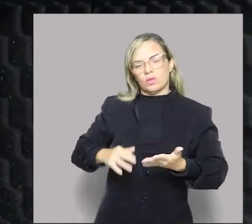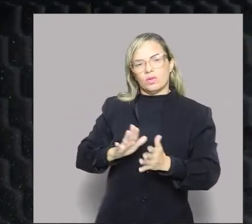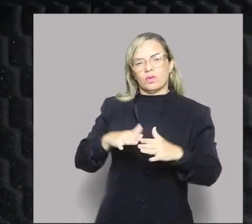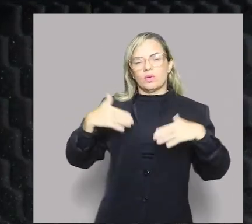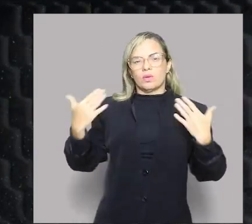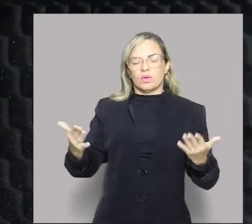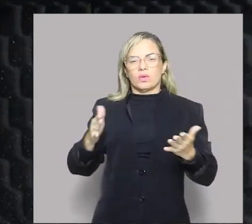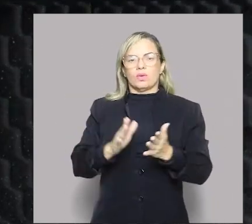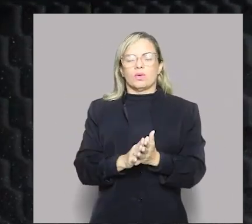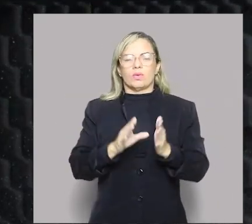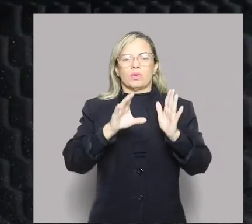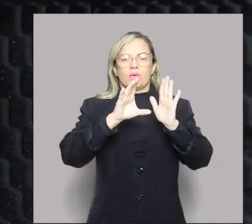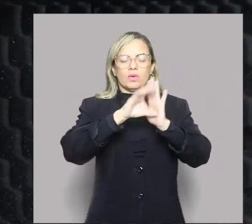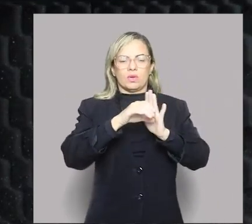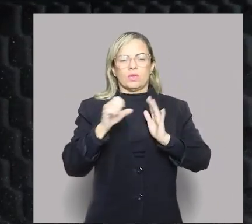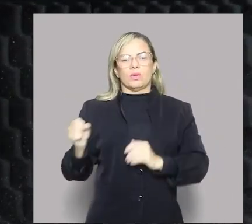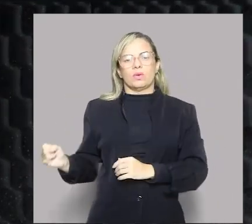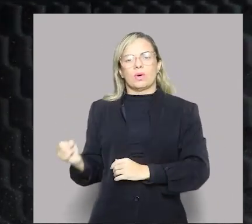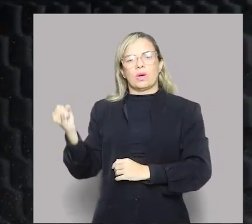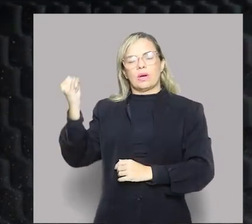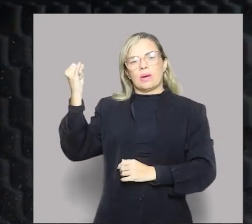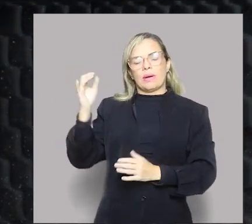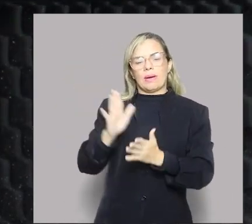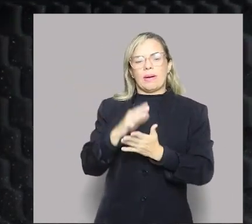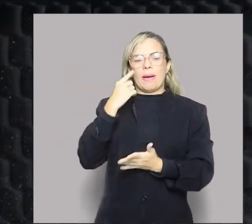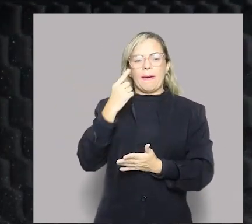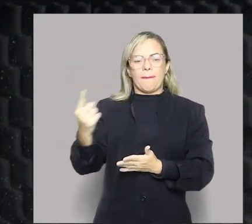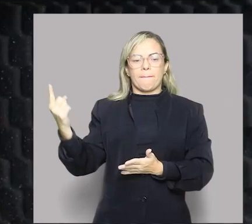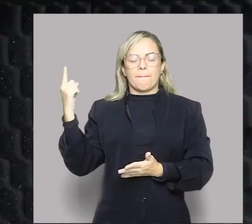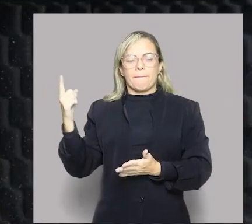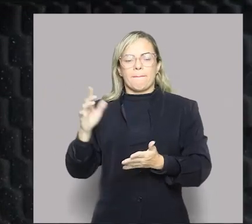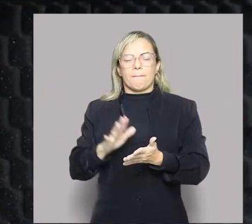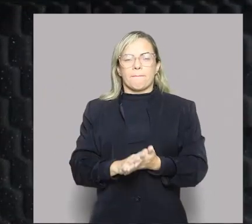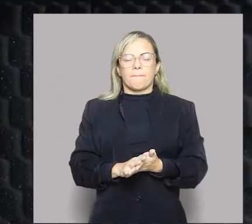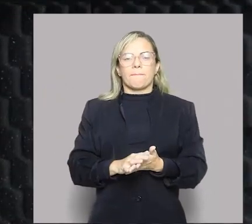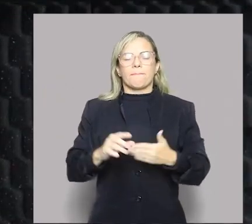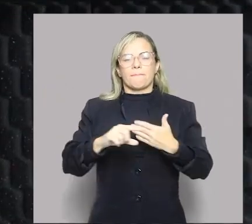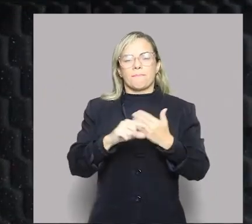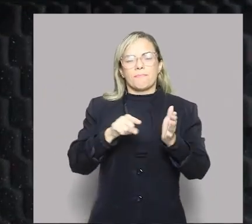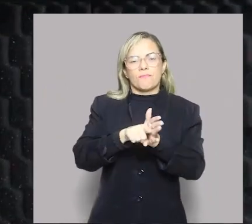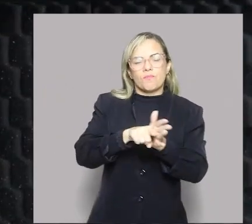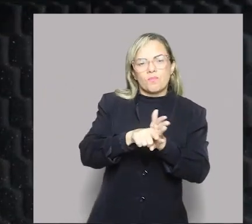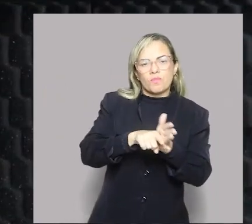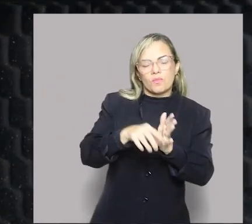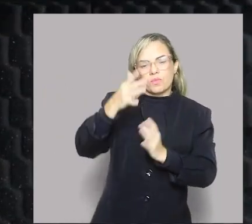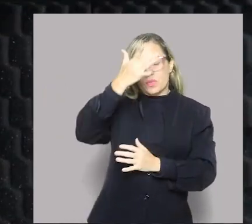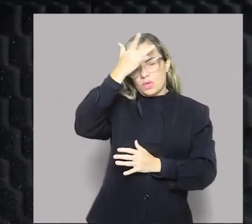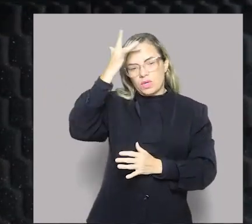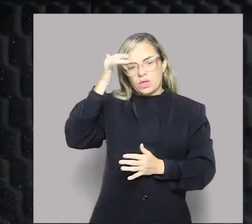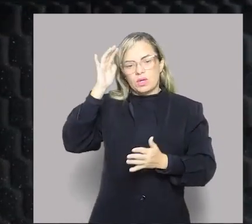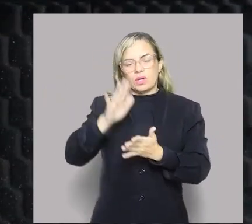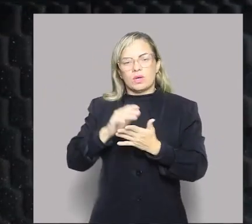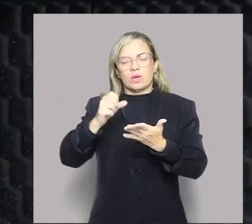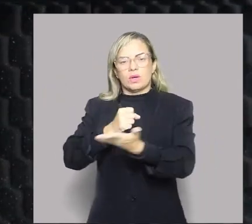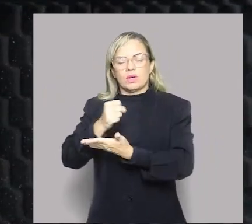definir uma coisa muito importante aqui. A legitimação, ela é sempre feita, ela é sempre respaldada por meio de